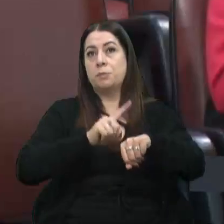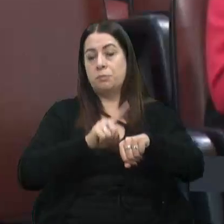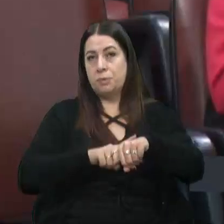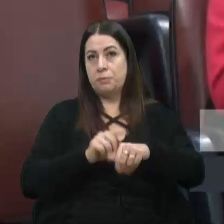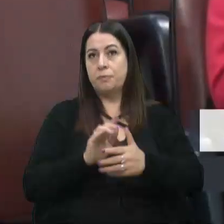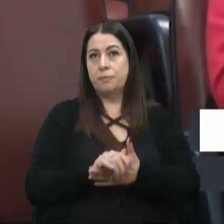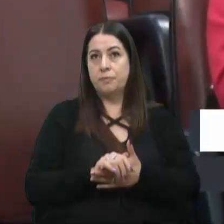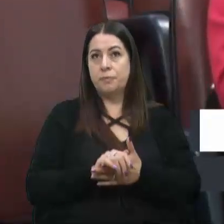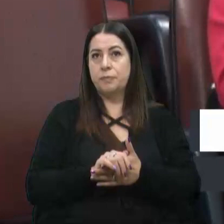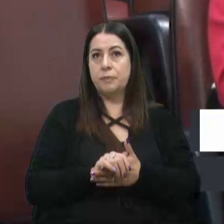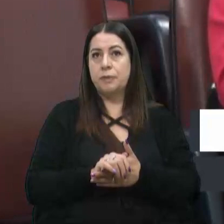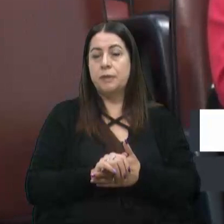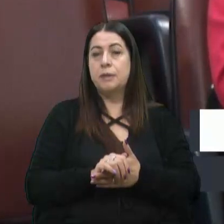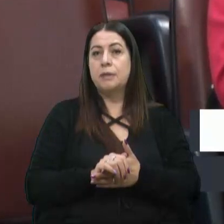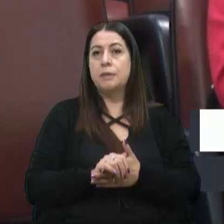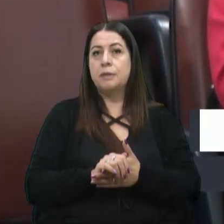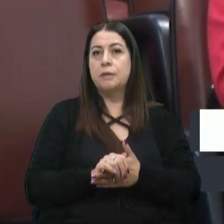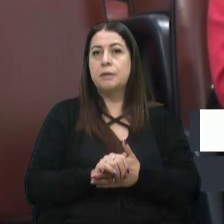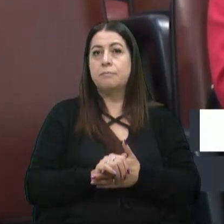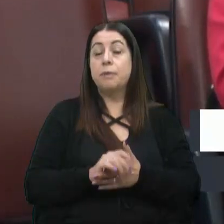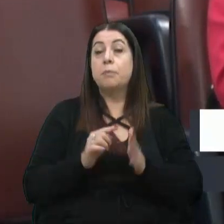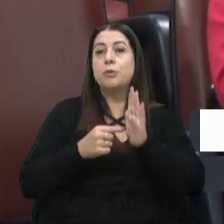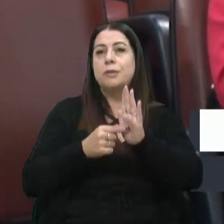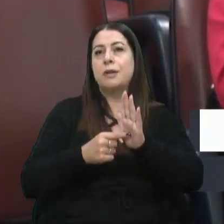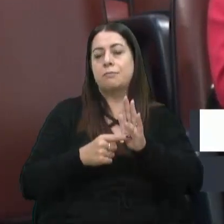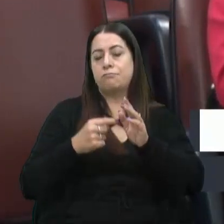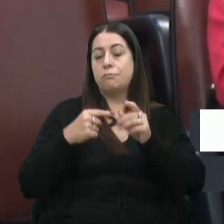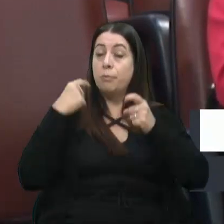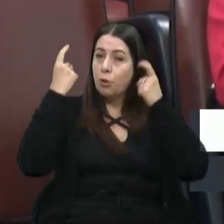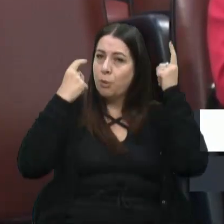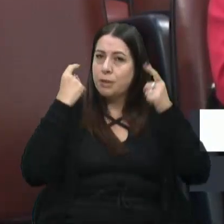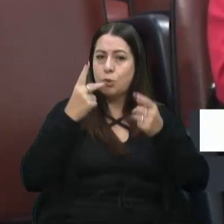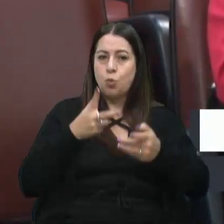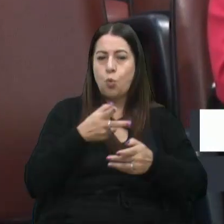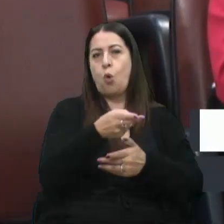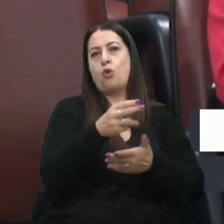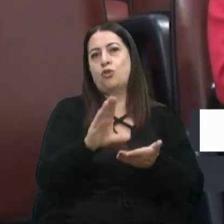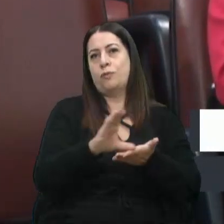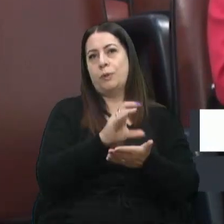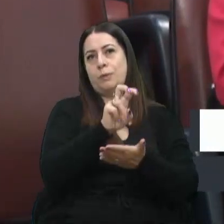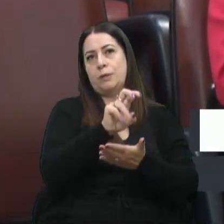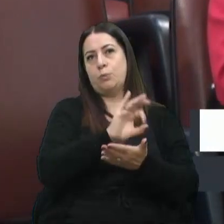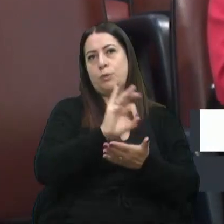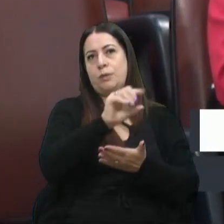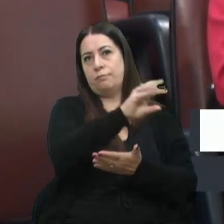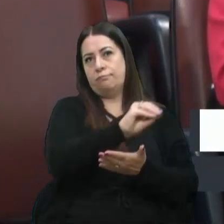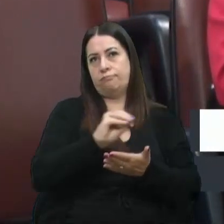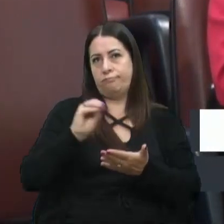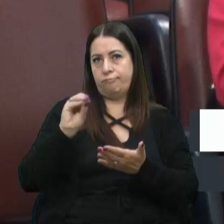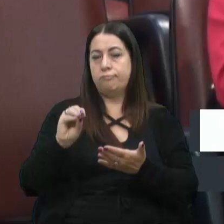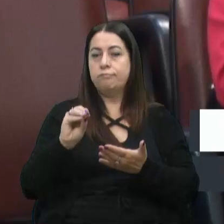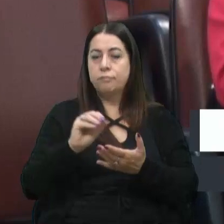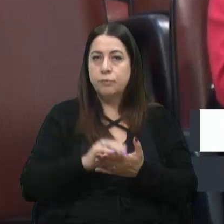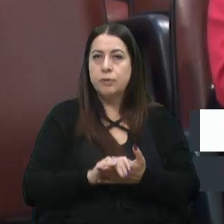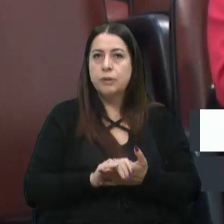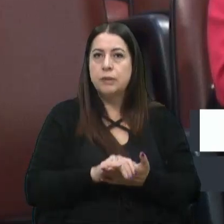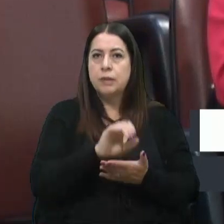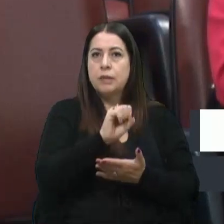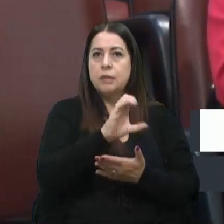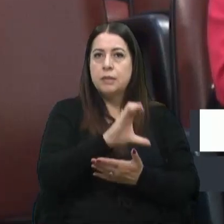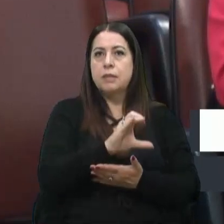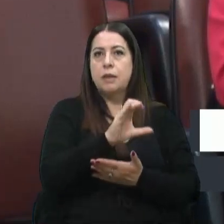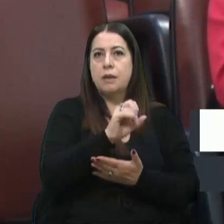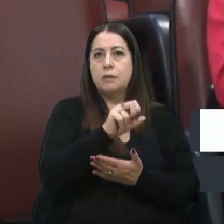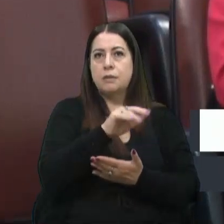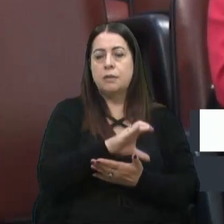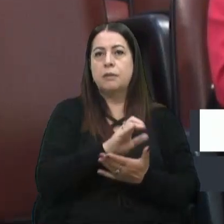para expressar a minha preocupação com o corte de verba aí de 5% destinado ao SESC e